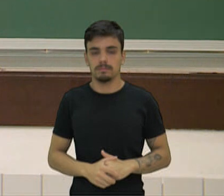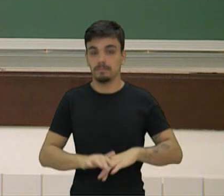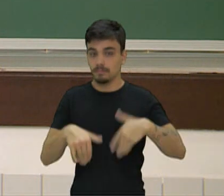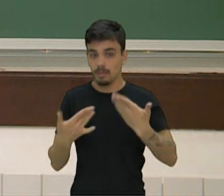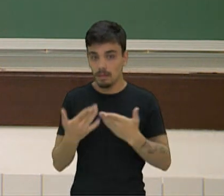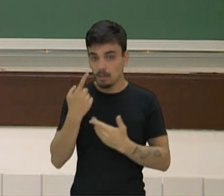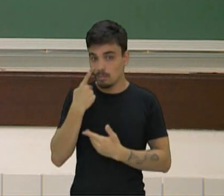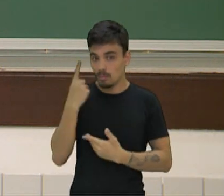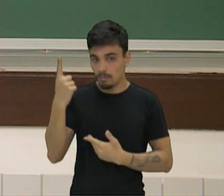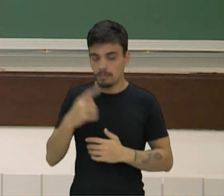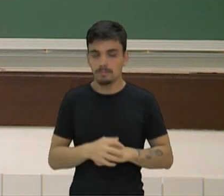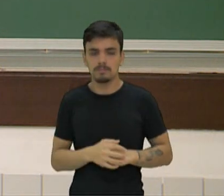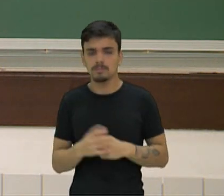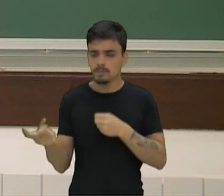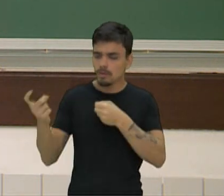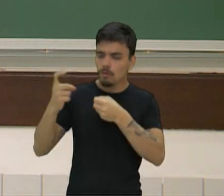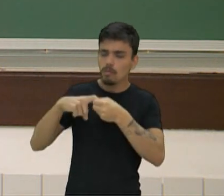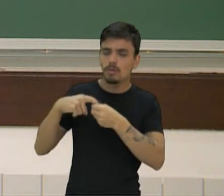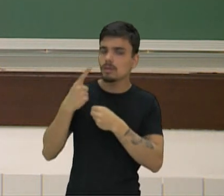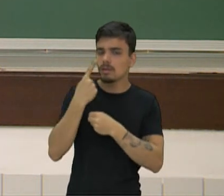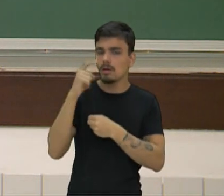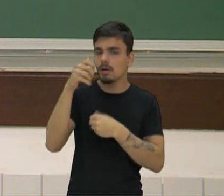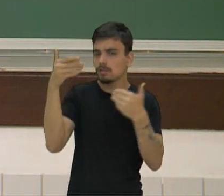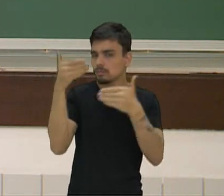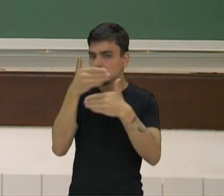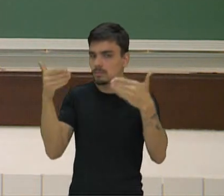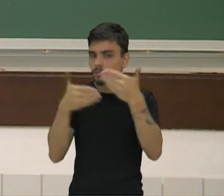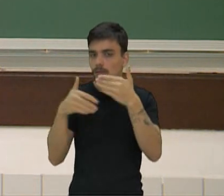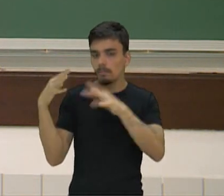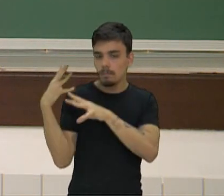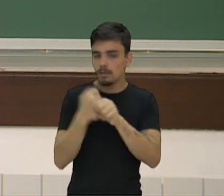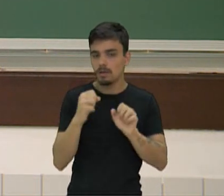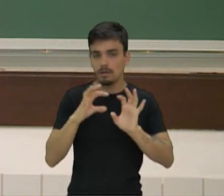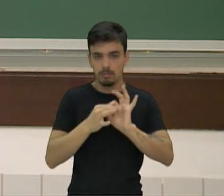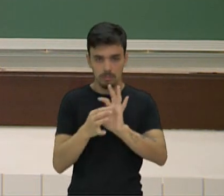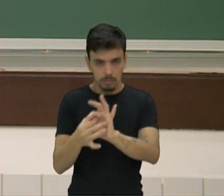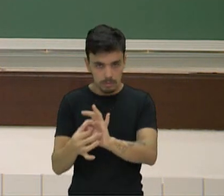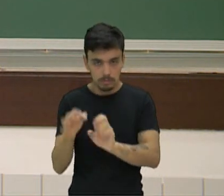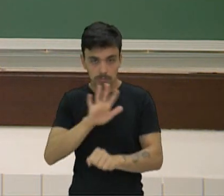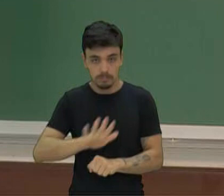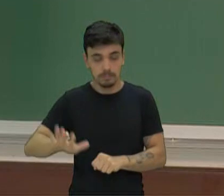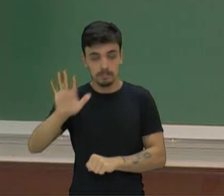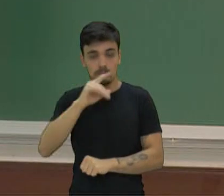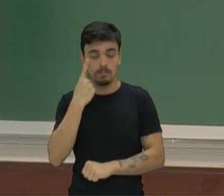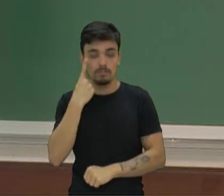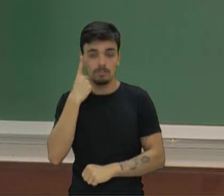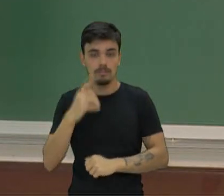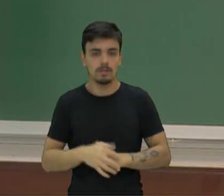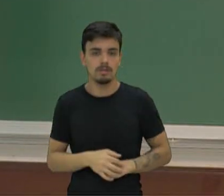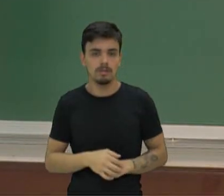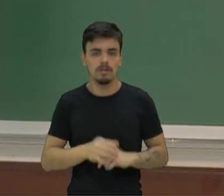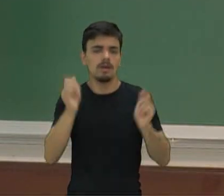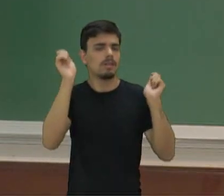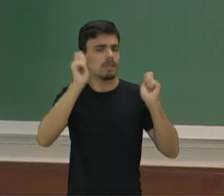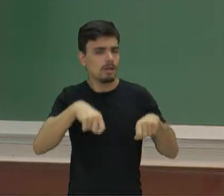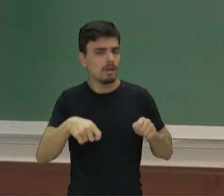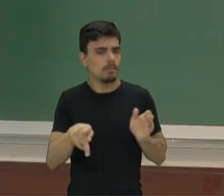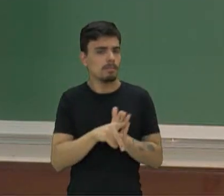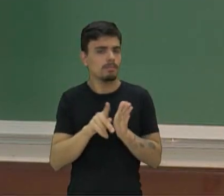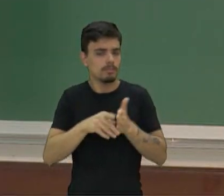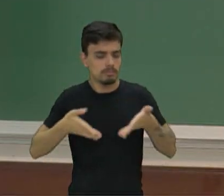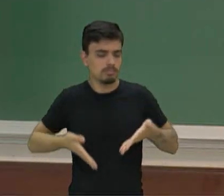Vamos lá então, gente. Voltando um pouquinho assim para a gente pegar o contexto geral aqui, né? Condições, né, para o